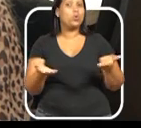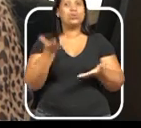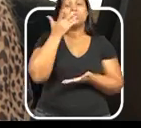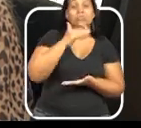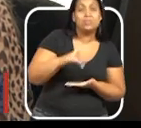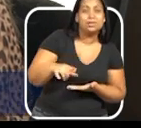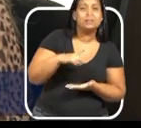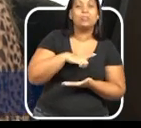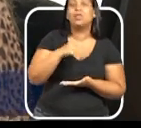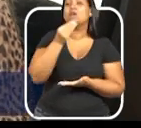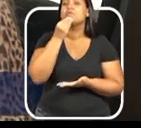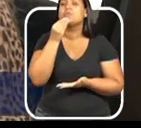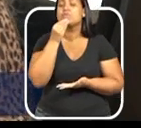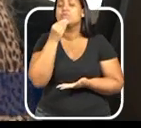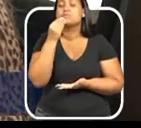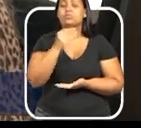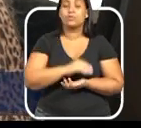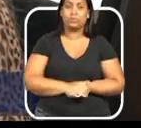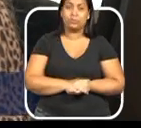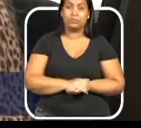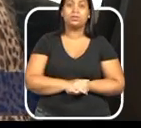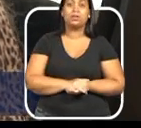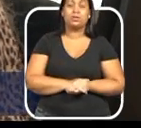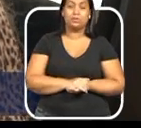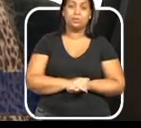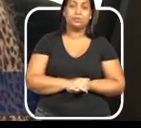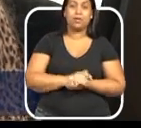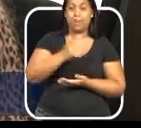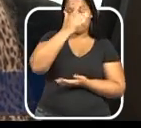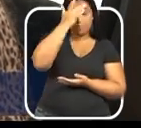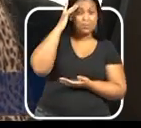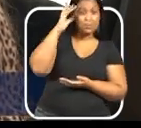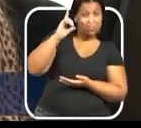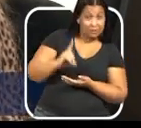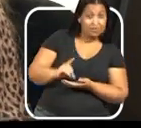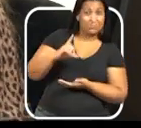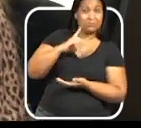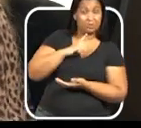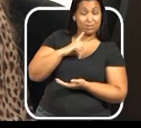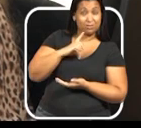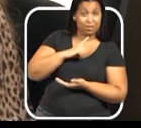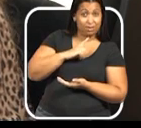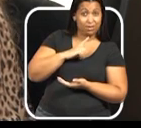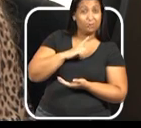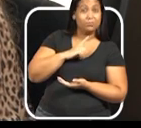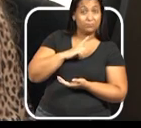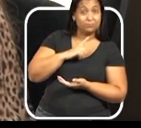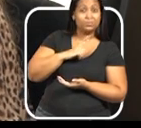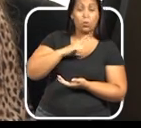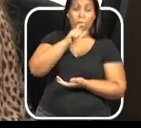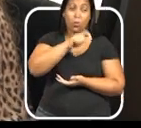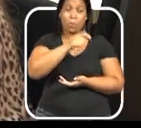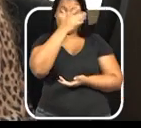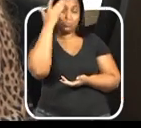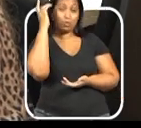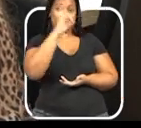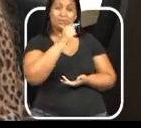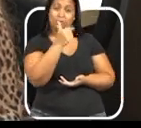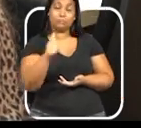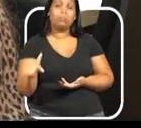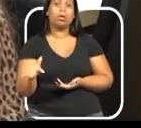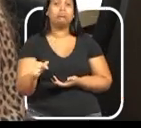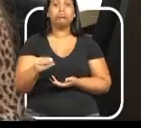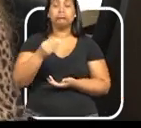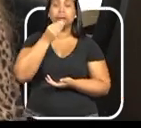têm oportunidade, tanto quem tem deficiência como quem não é deficiente, tem